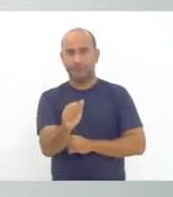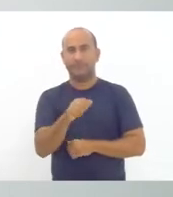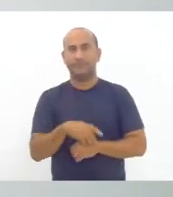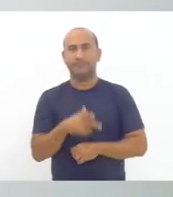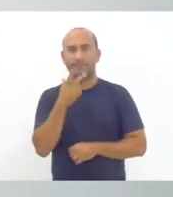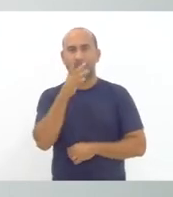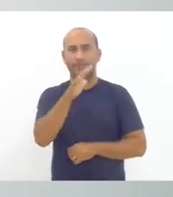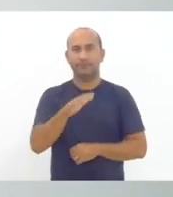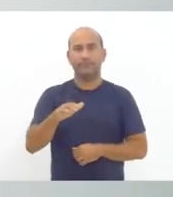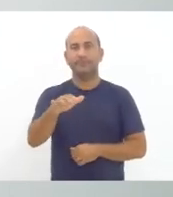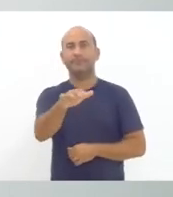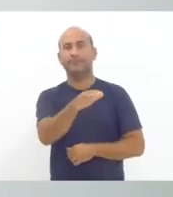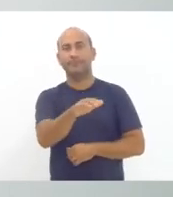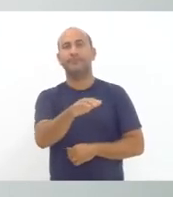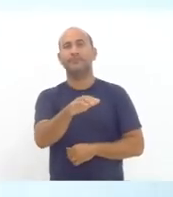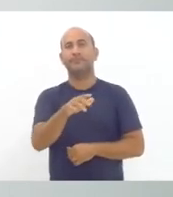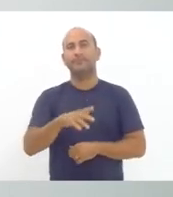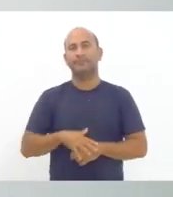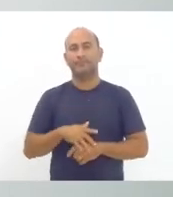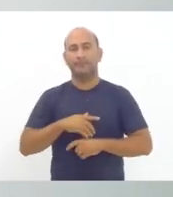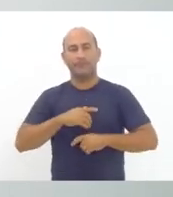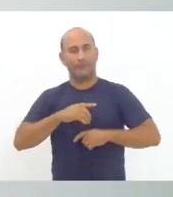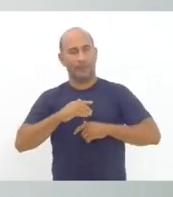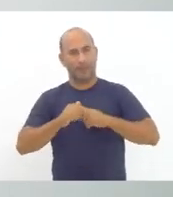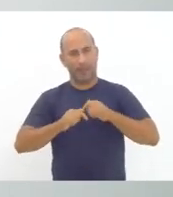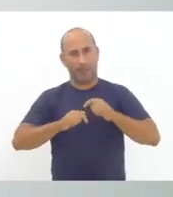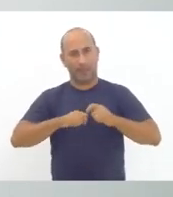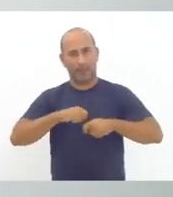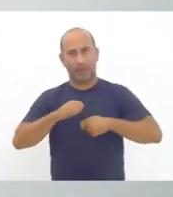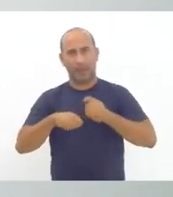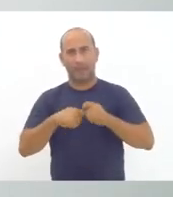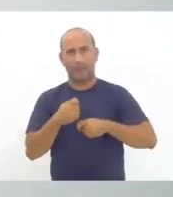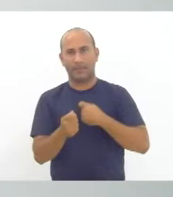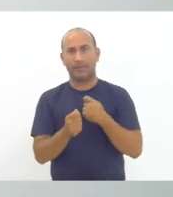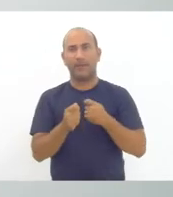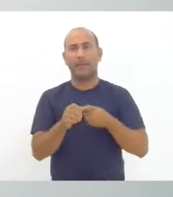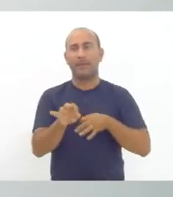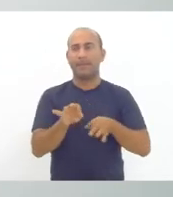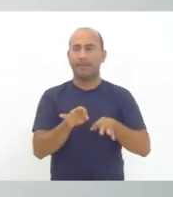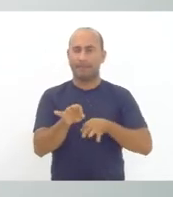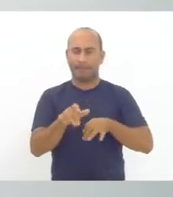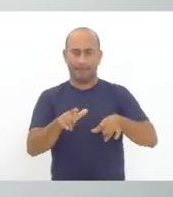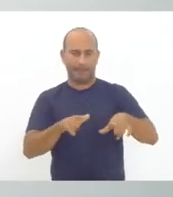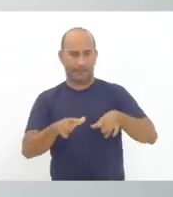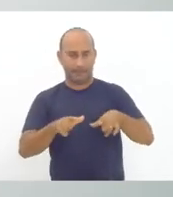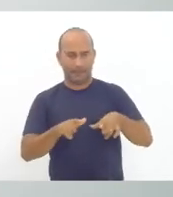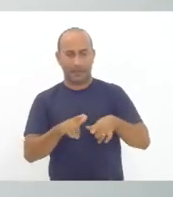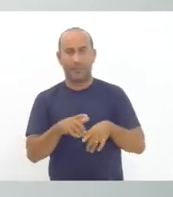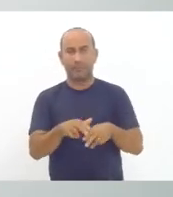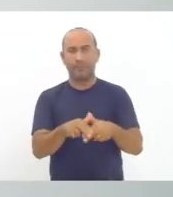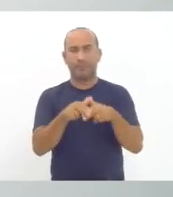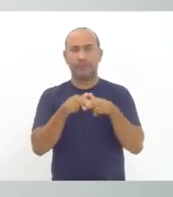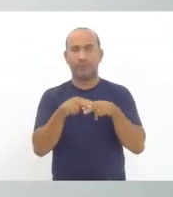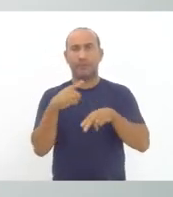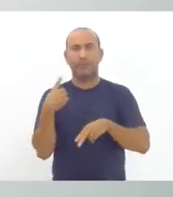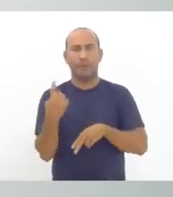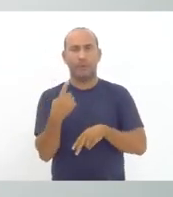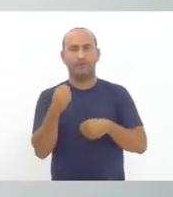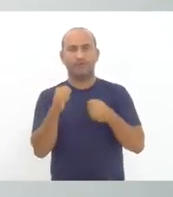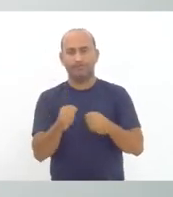movimentando a economia e contribuindo para a geração de emprego por isso podemos afirmar